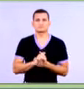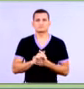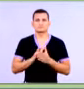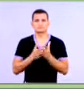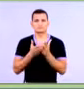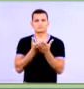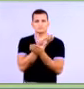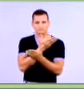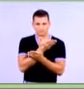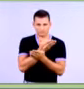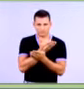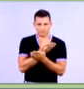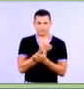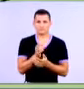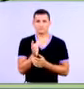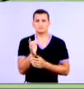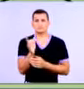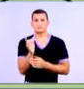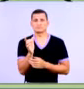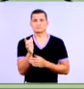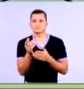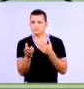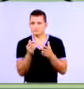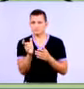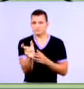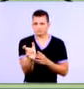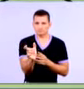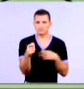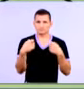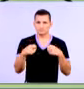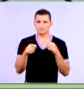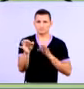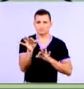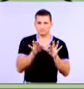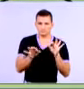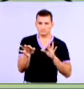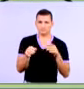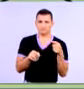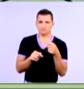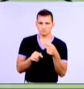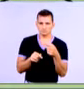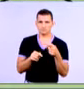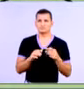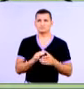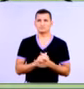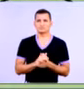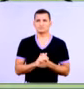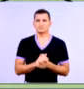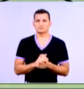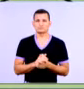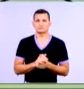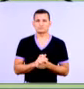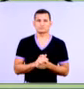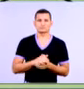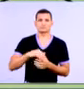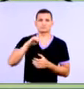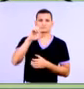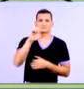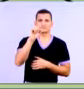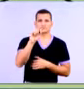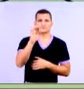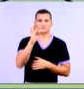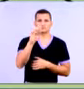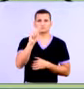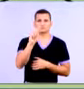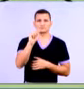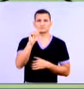um determinado elemento aqui, eu tenho que arrumar os ponteiros dos meus elementos. Já na minha alocação estática, eu fazia